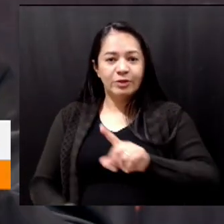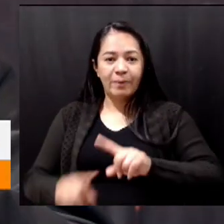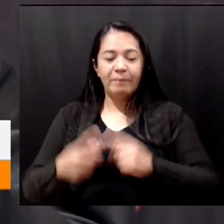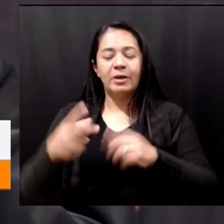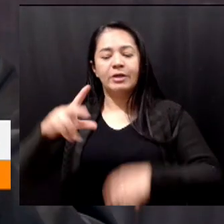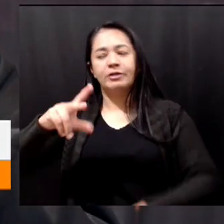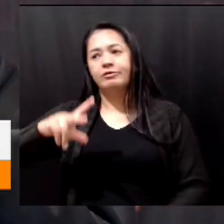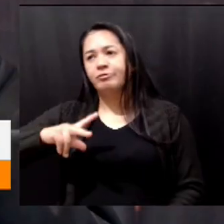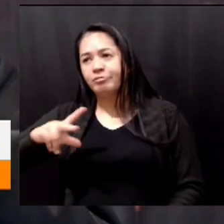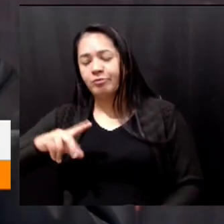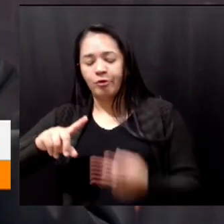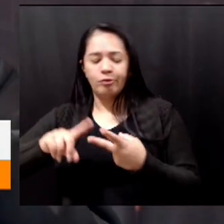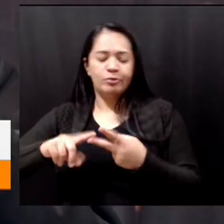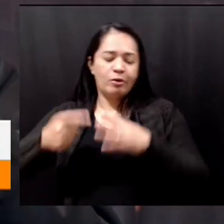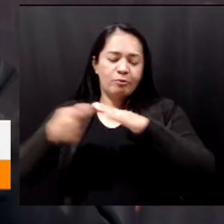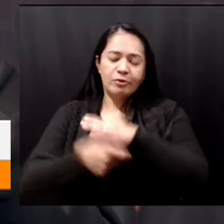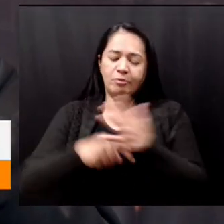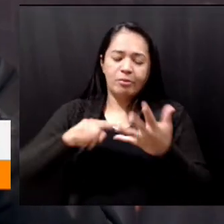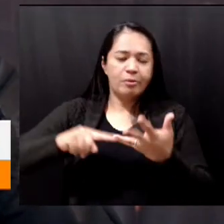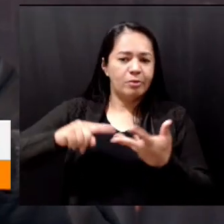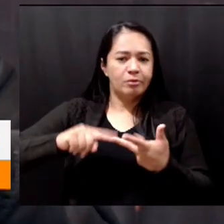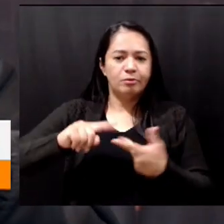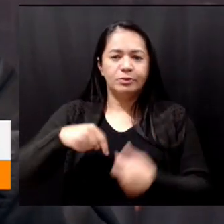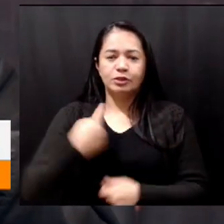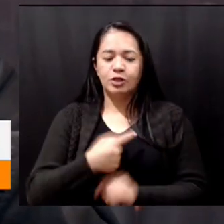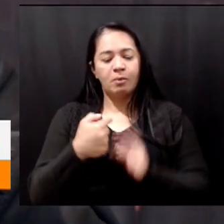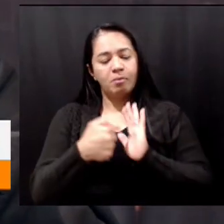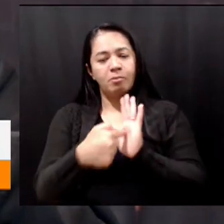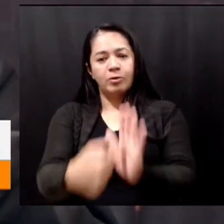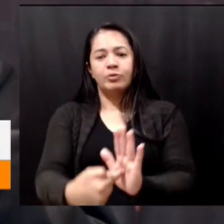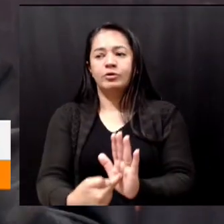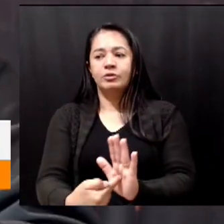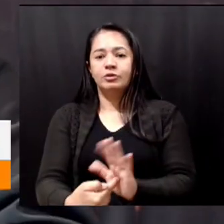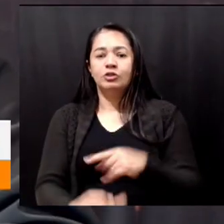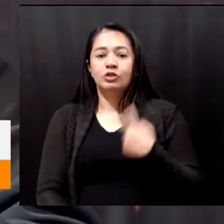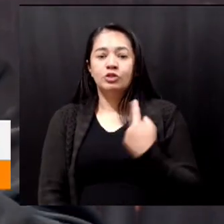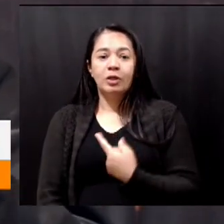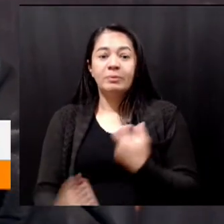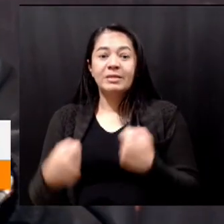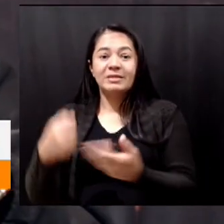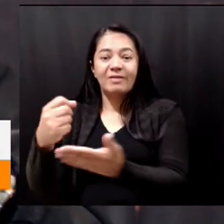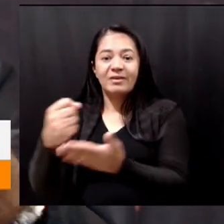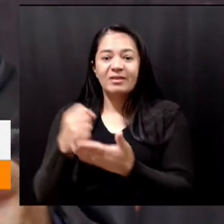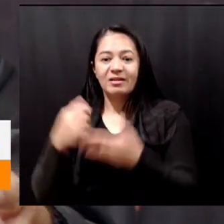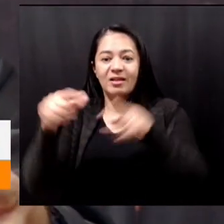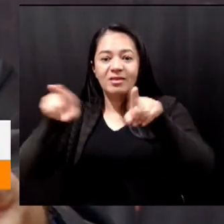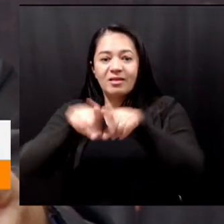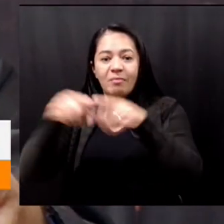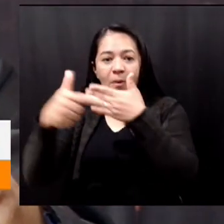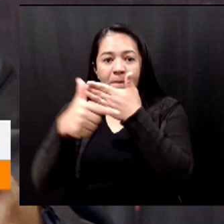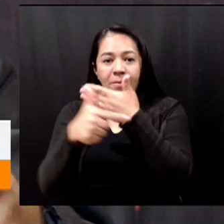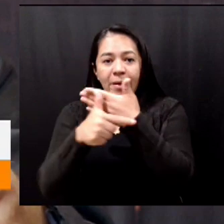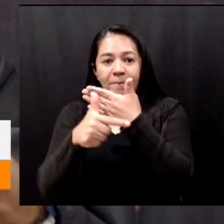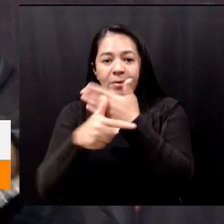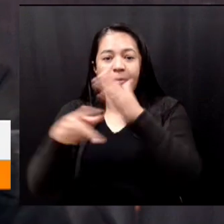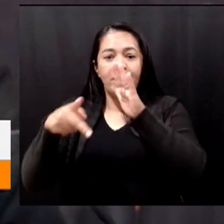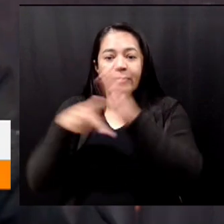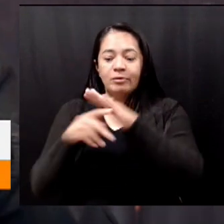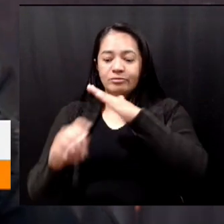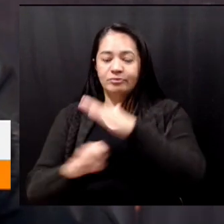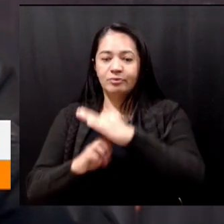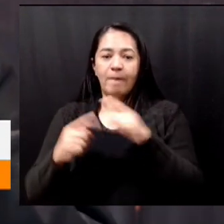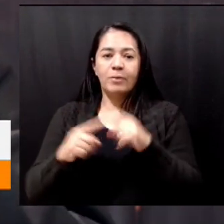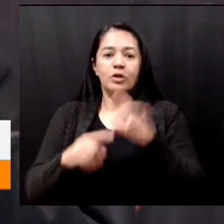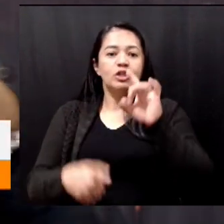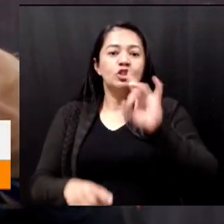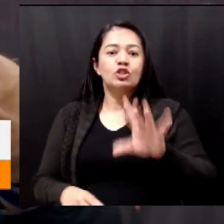visão. A gente tinha que trazer também o papel das empresas, né? Porque não pode ser só o poder público, startupeiro e universidade tentando fazer